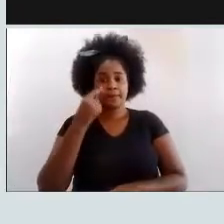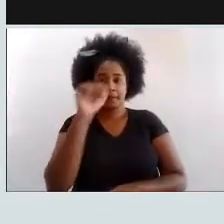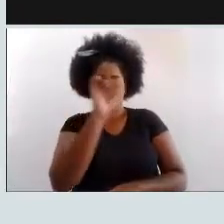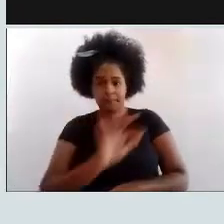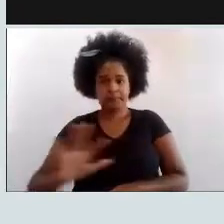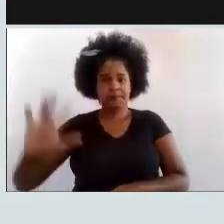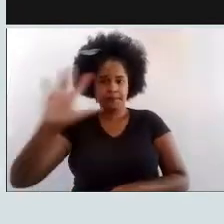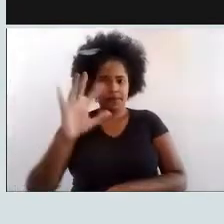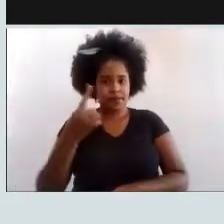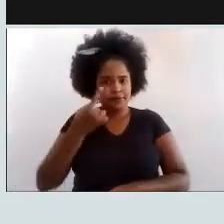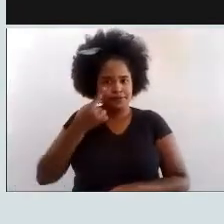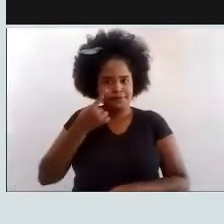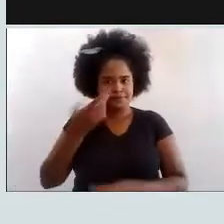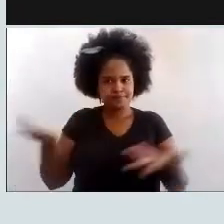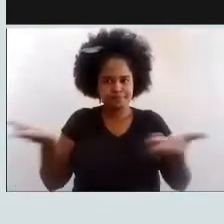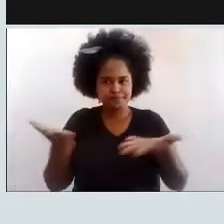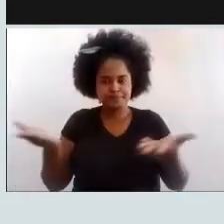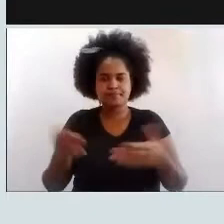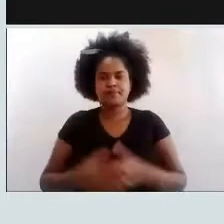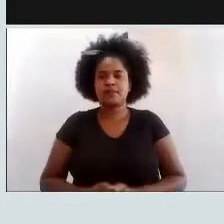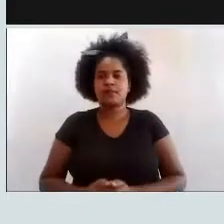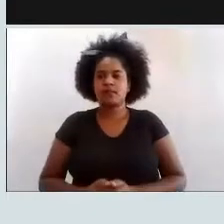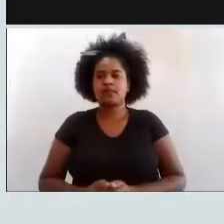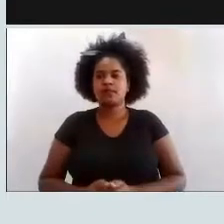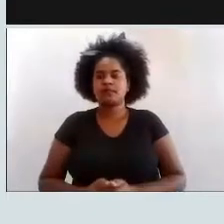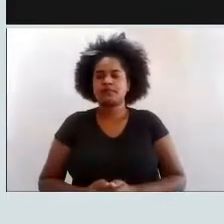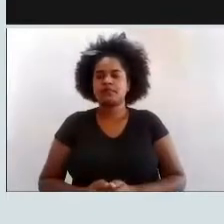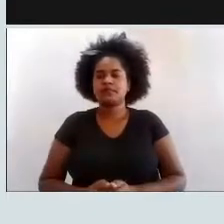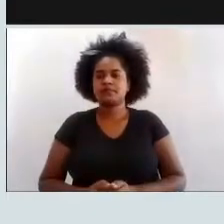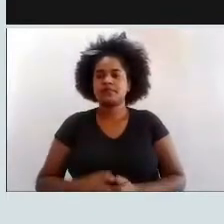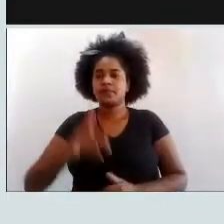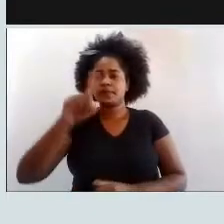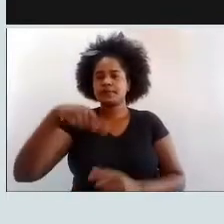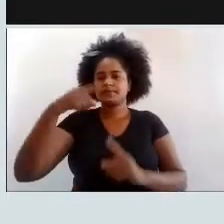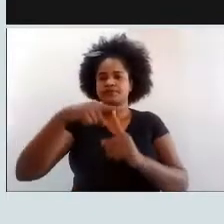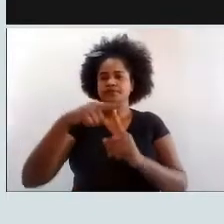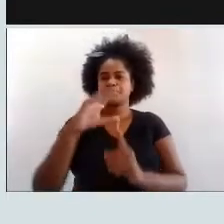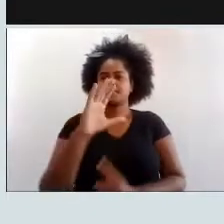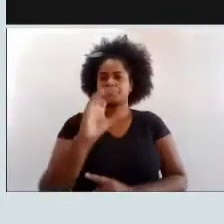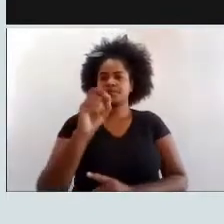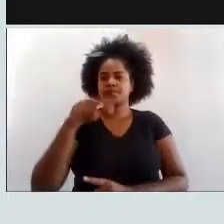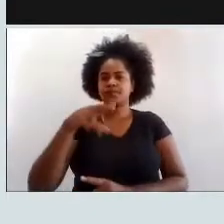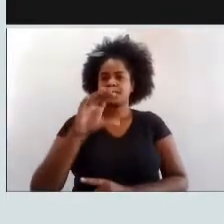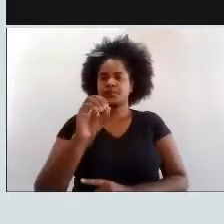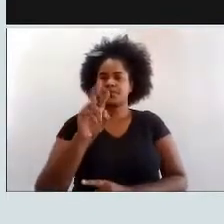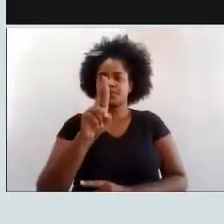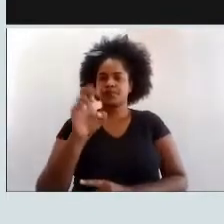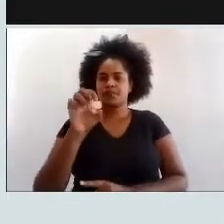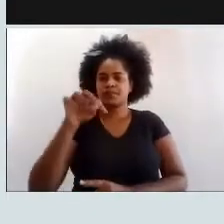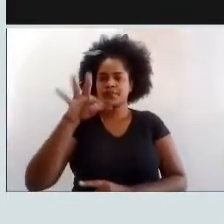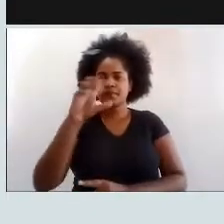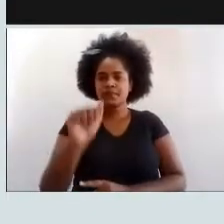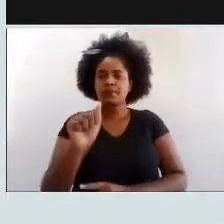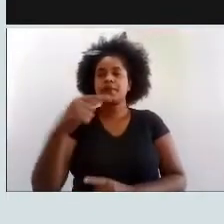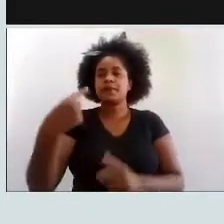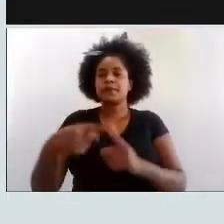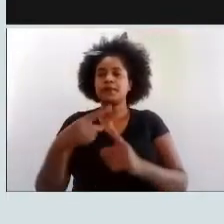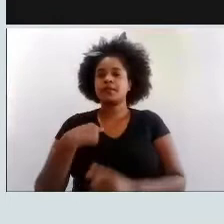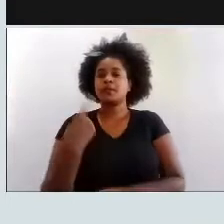é, elas são concorrentes quando elas possuem um único ponto em comum,